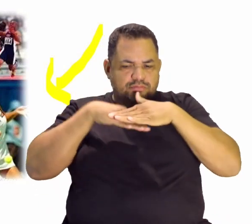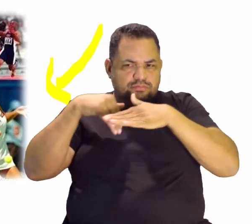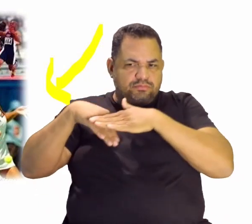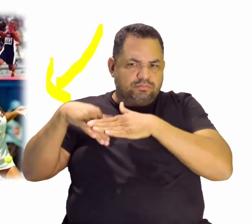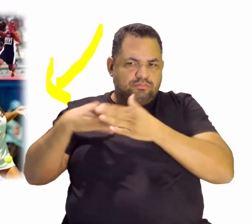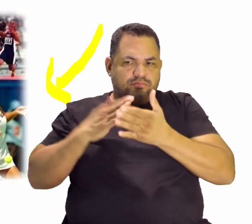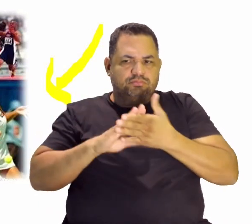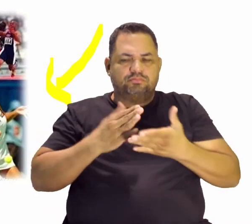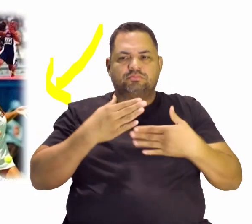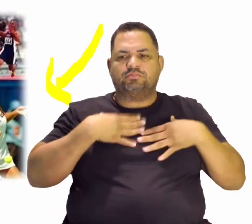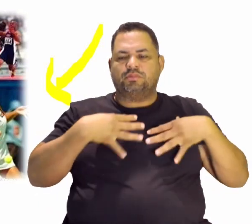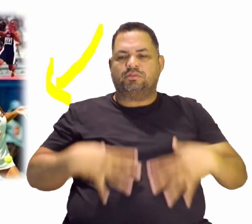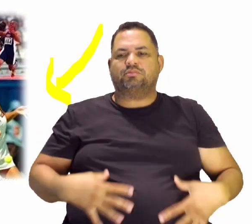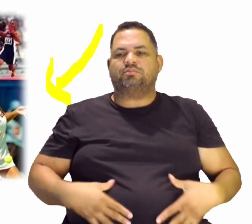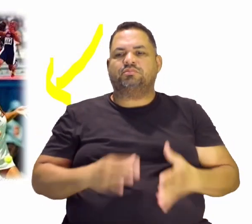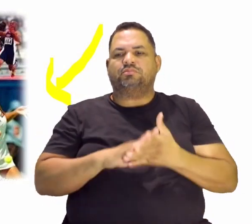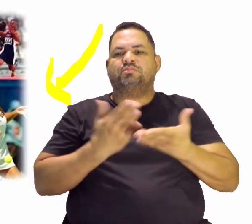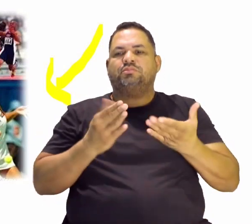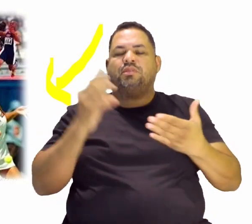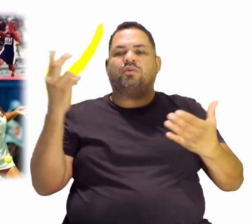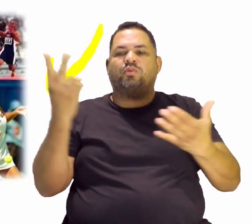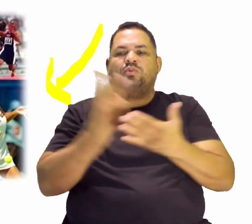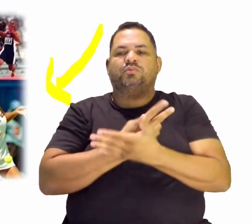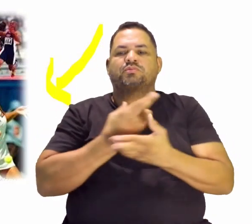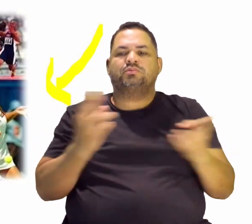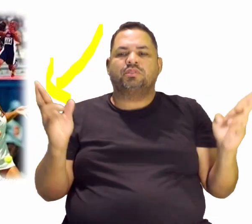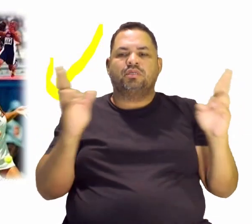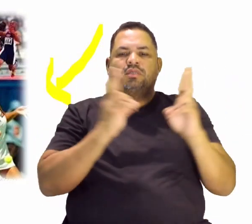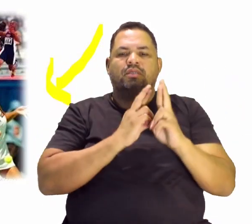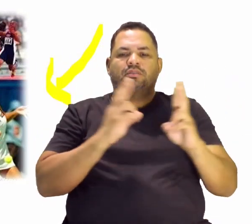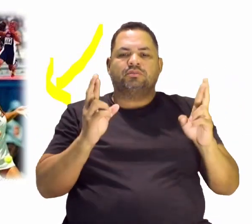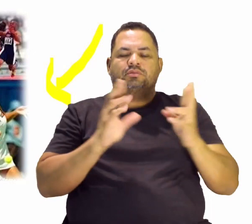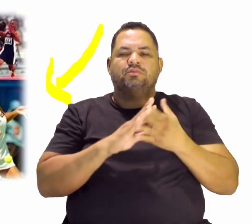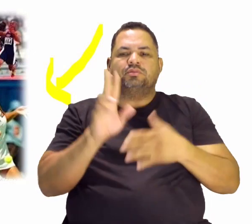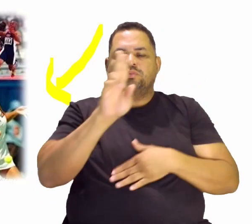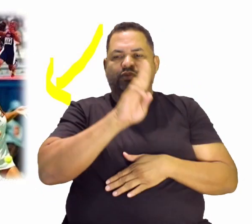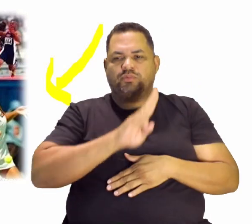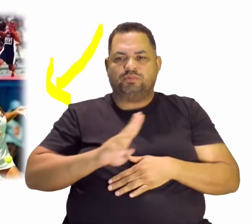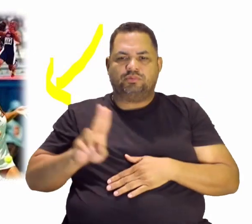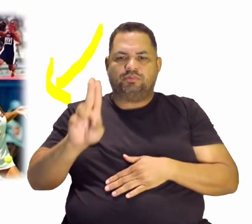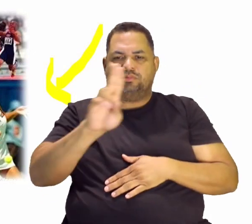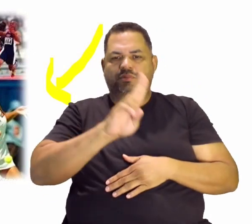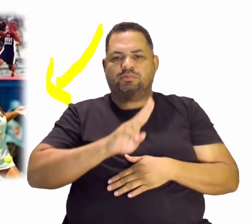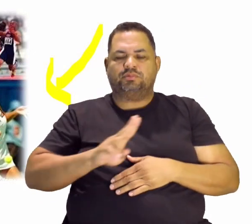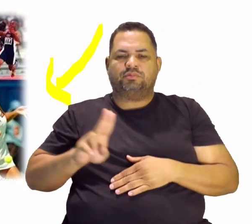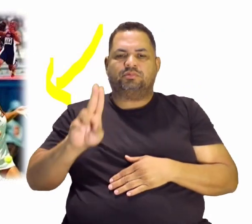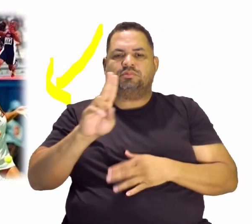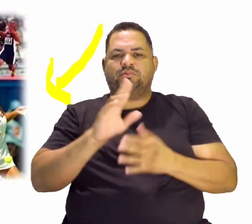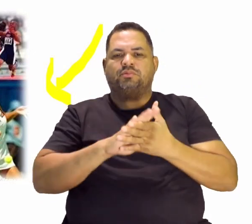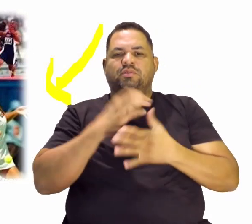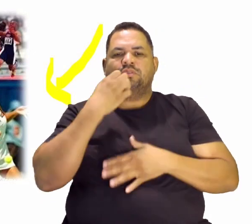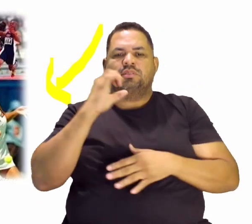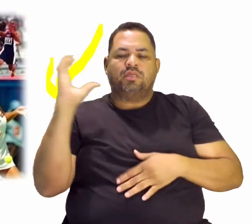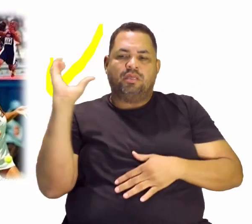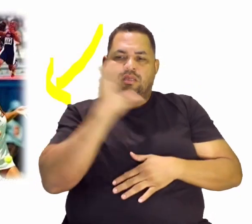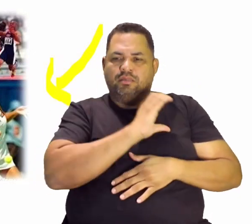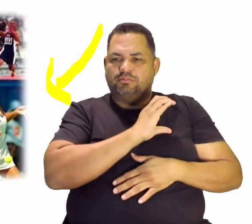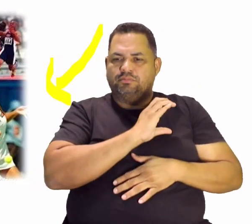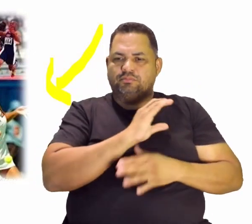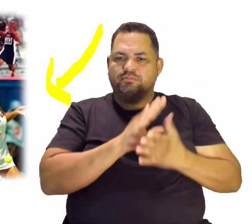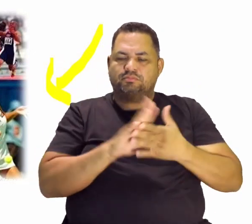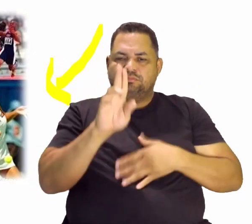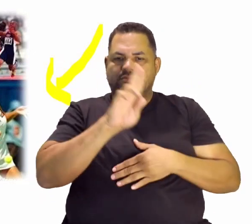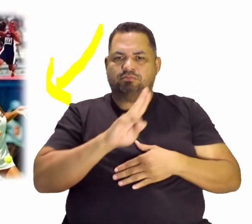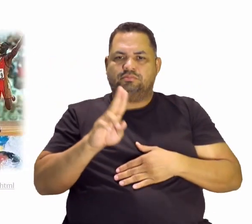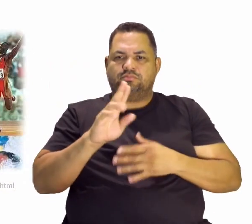nesse meu organismo, que foram acontecendo as reações químicas, eu vou me utilizar aí dessa energia imediata, tá? E vou utilizar